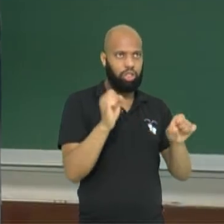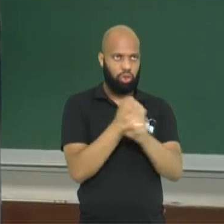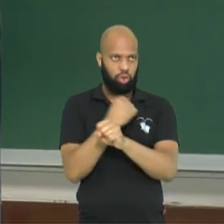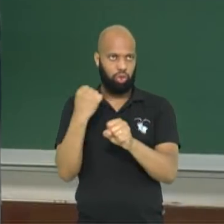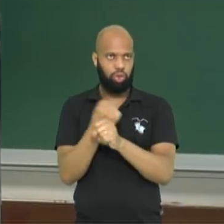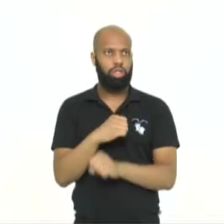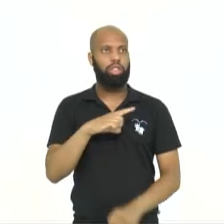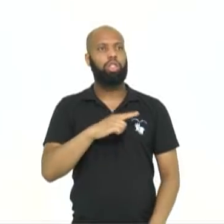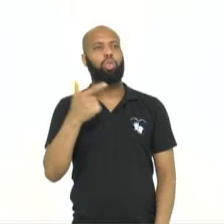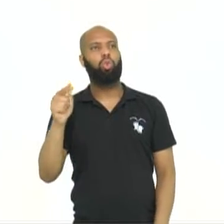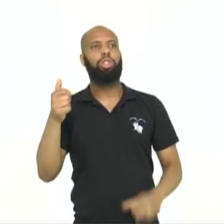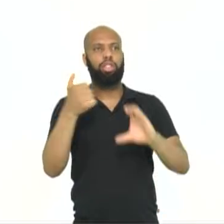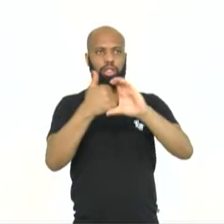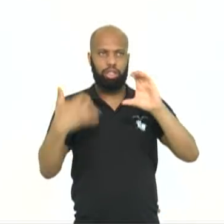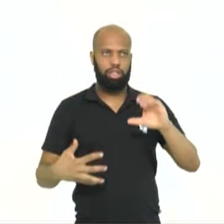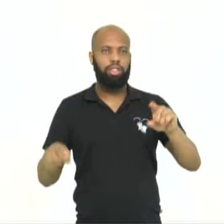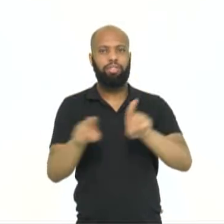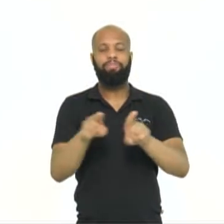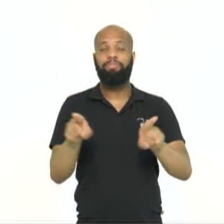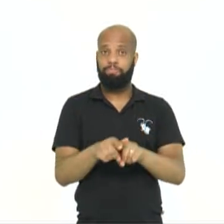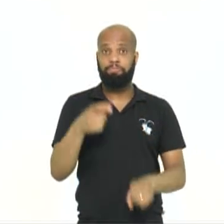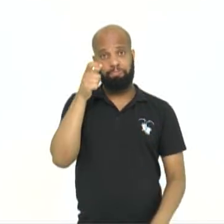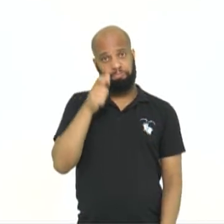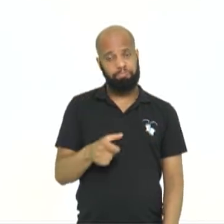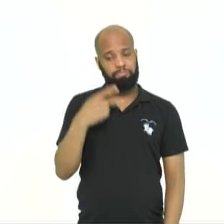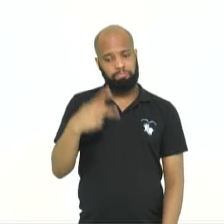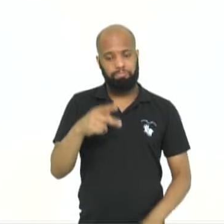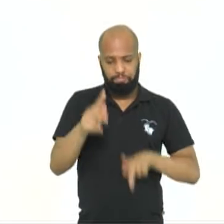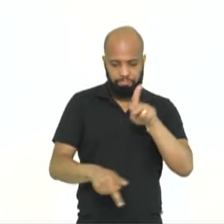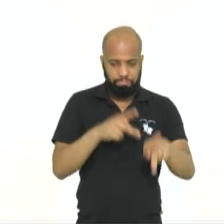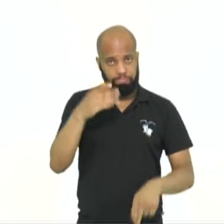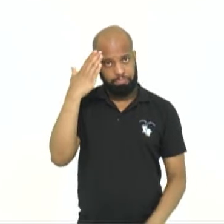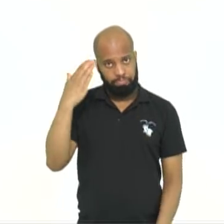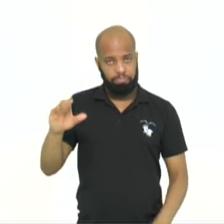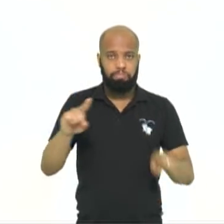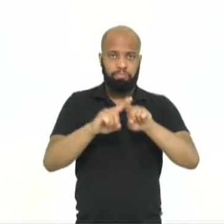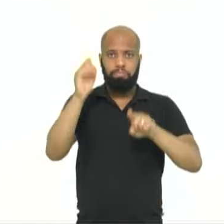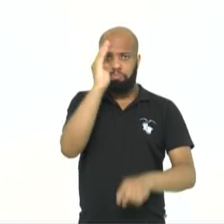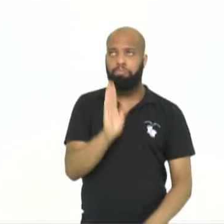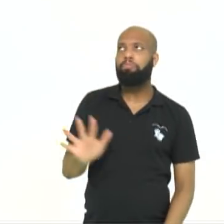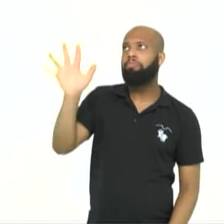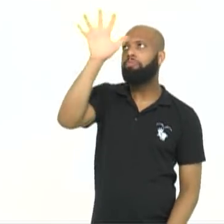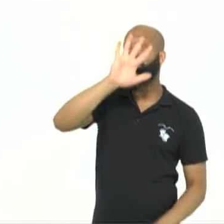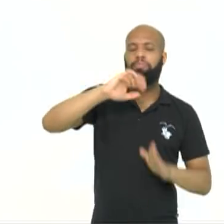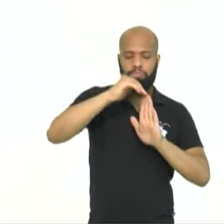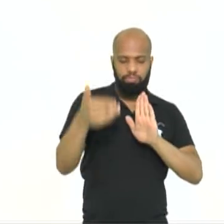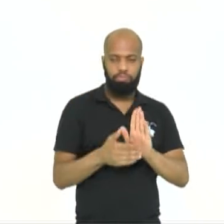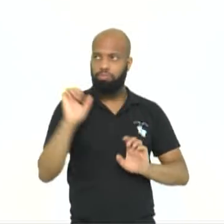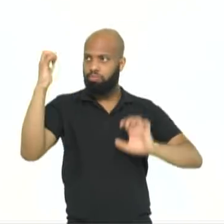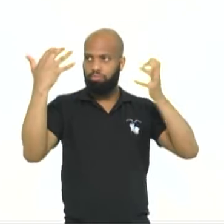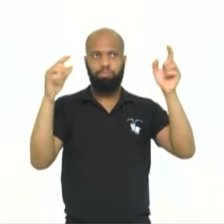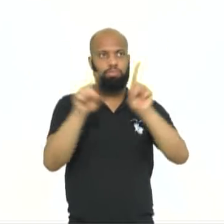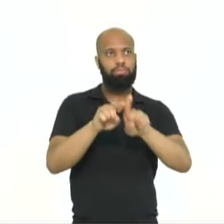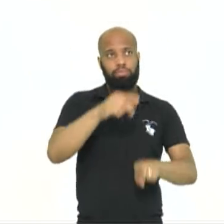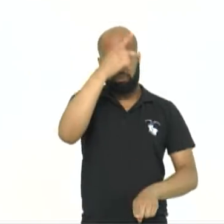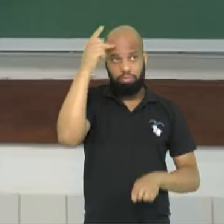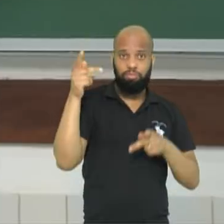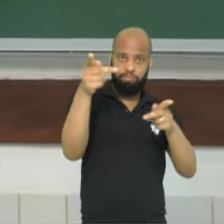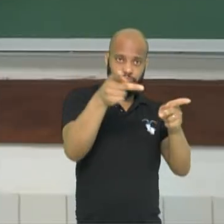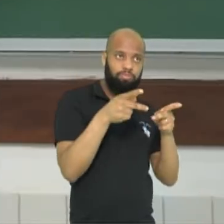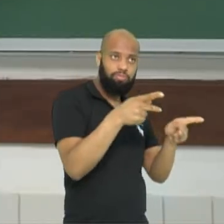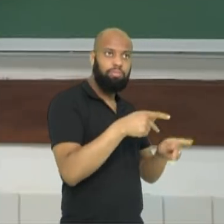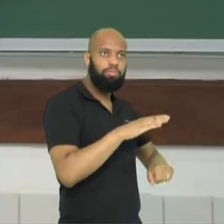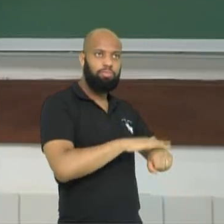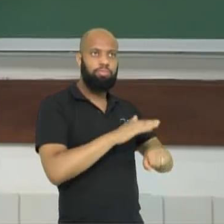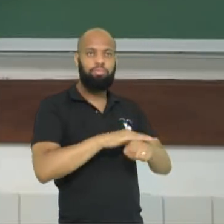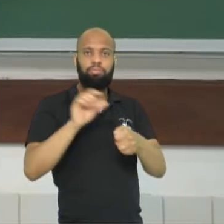Aqui, outra característica interessante da população, né? Não só de Curitiba, mas no Brasil todo isso acontecia, as pessoas visitavam as